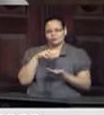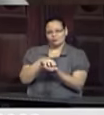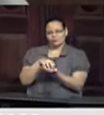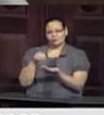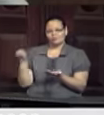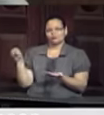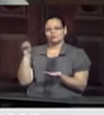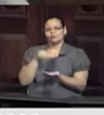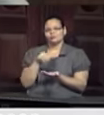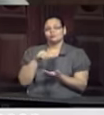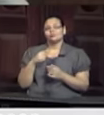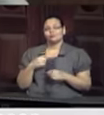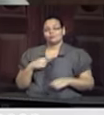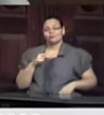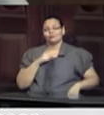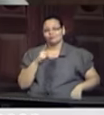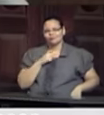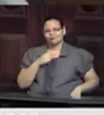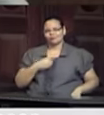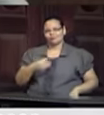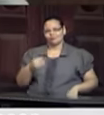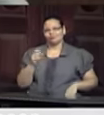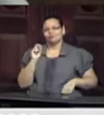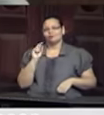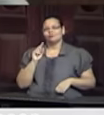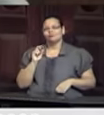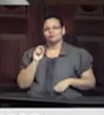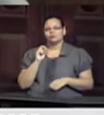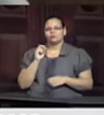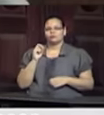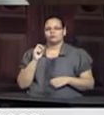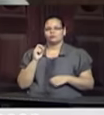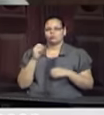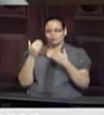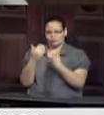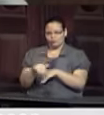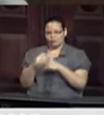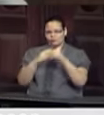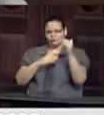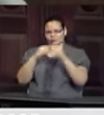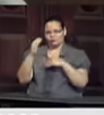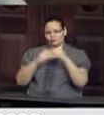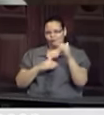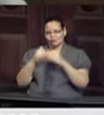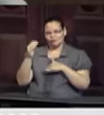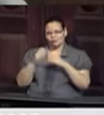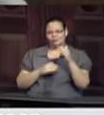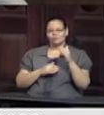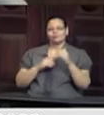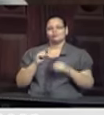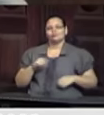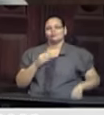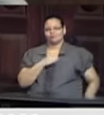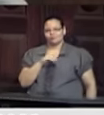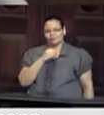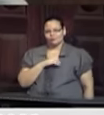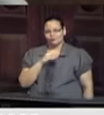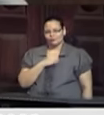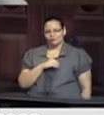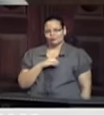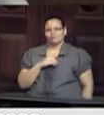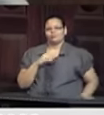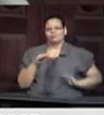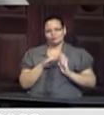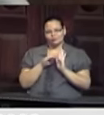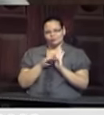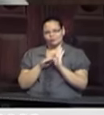ter novamente concurso público e plano de cargos e salários para fortalecer a